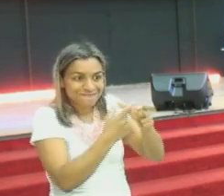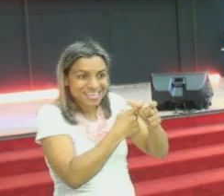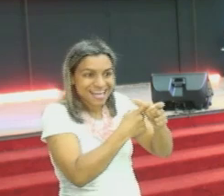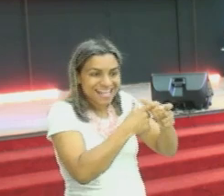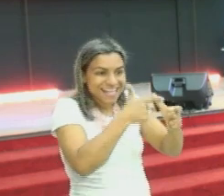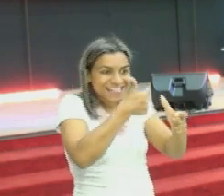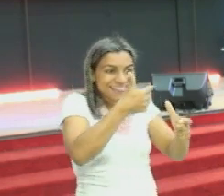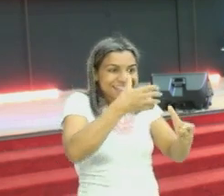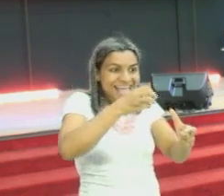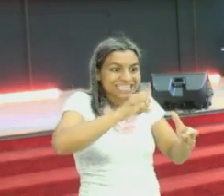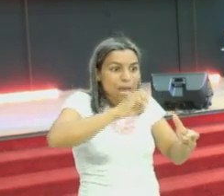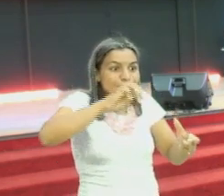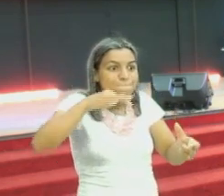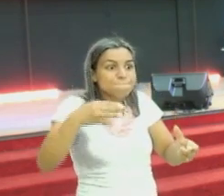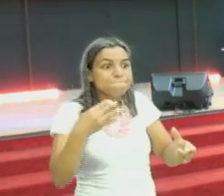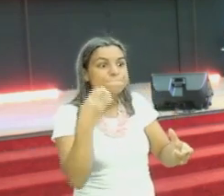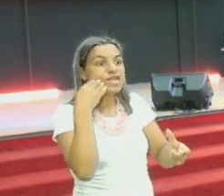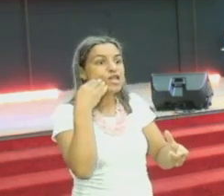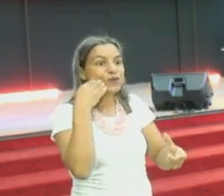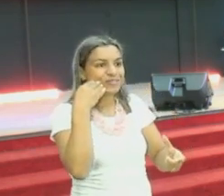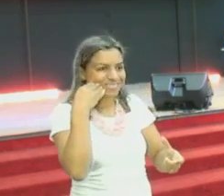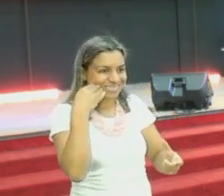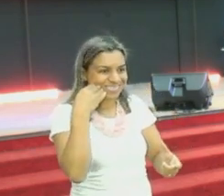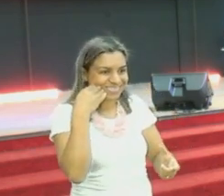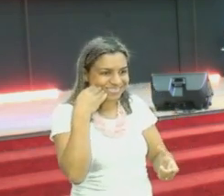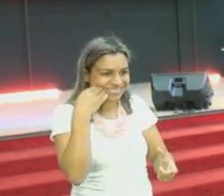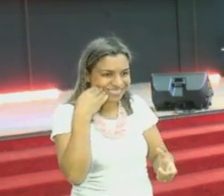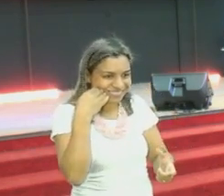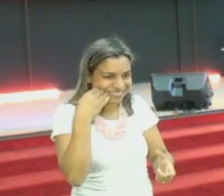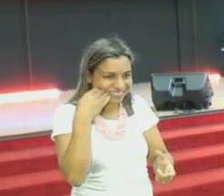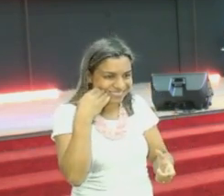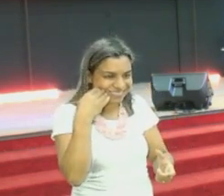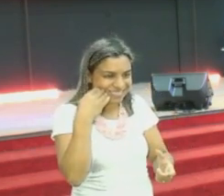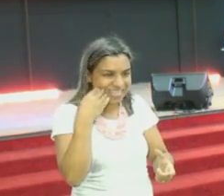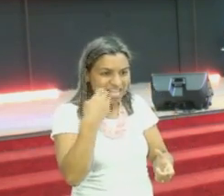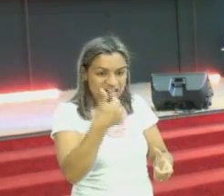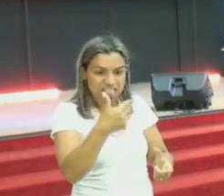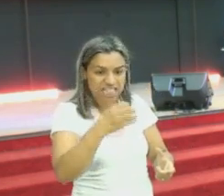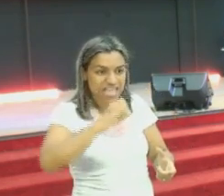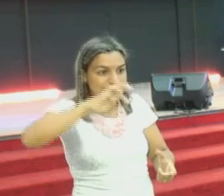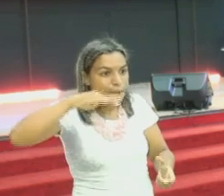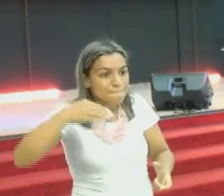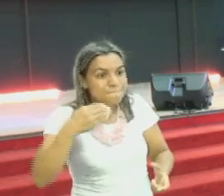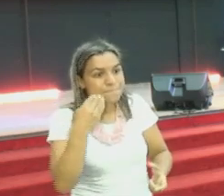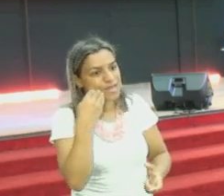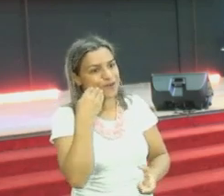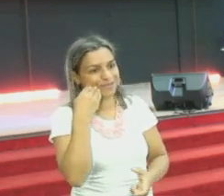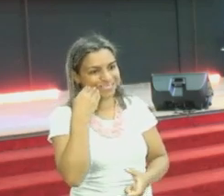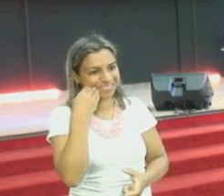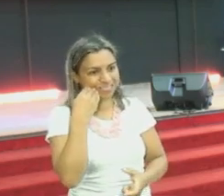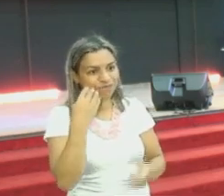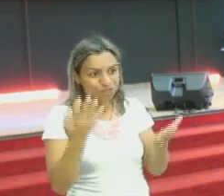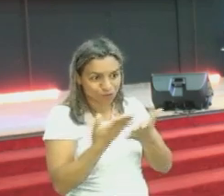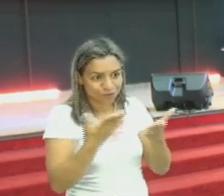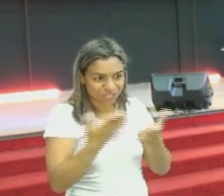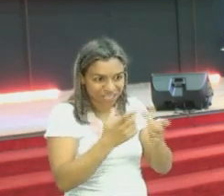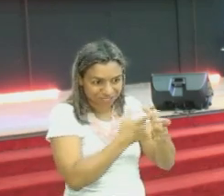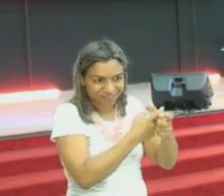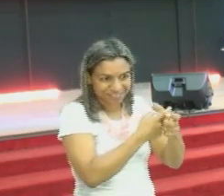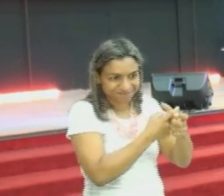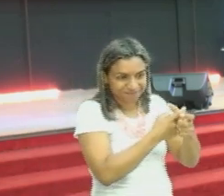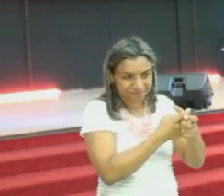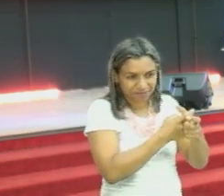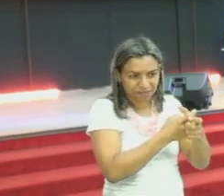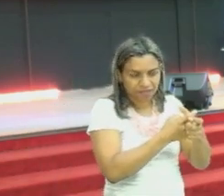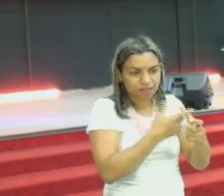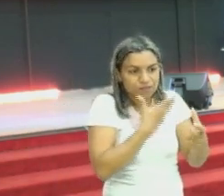10 bilhões de dólares. 10 bilhões de dólares. Ou seja,